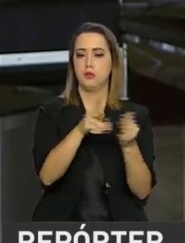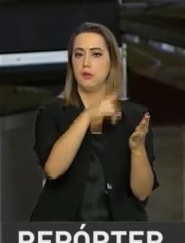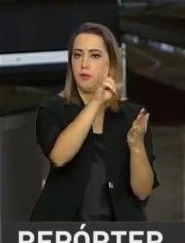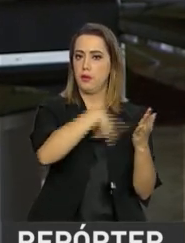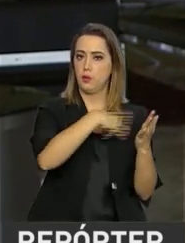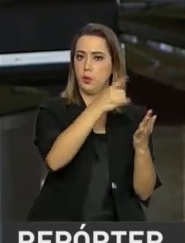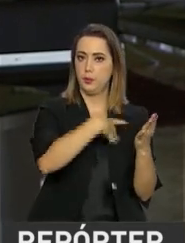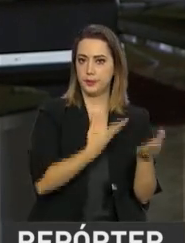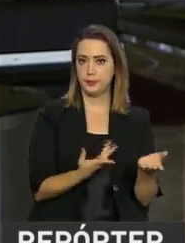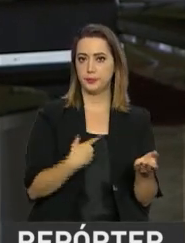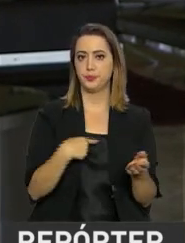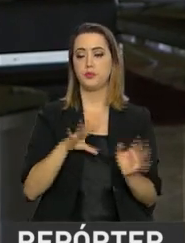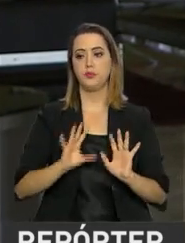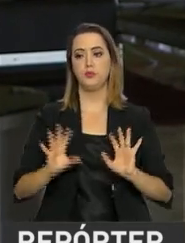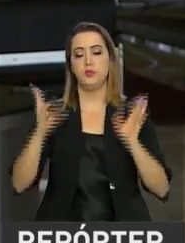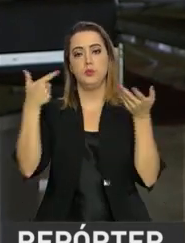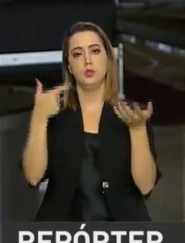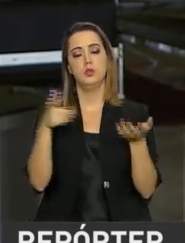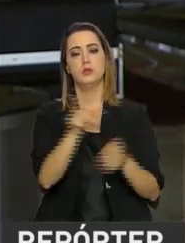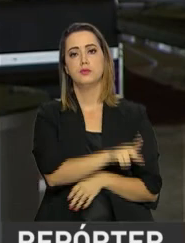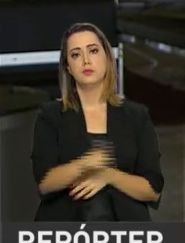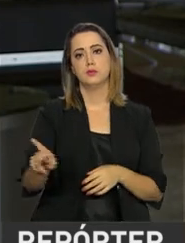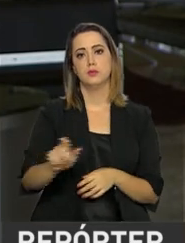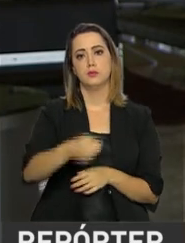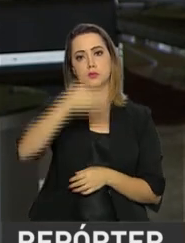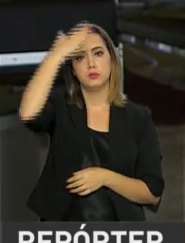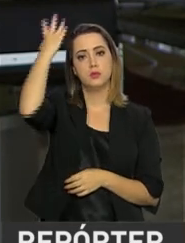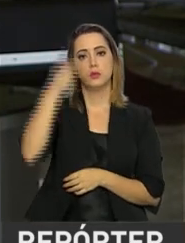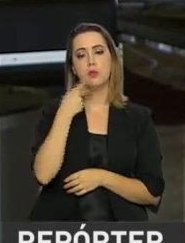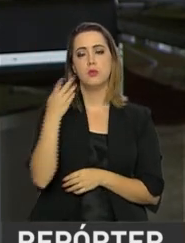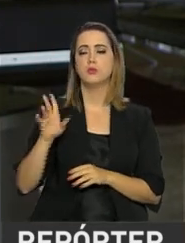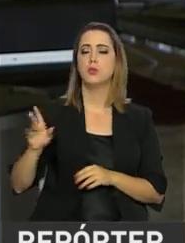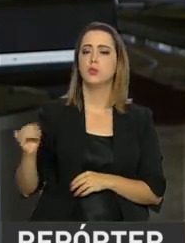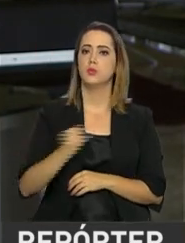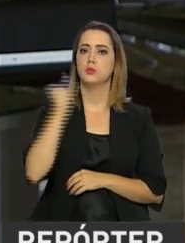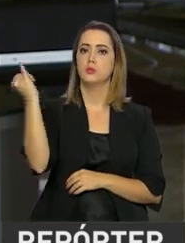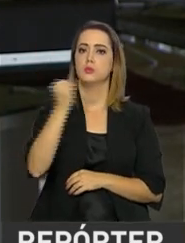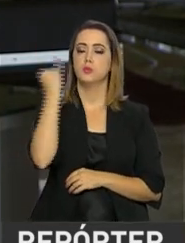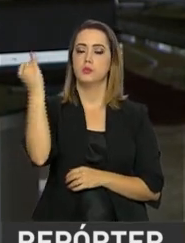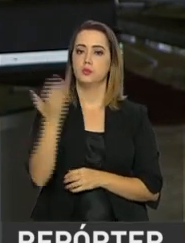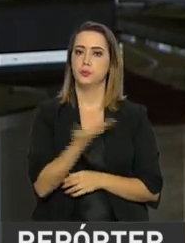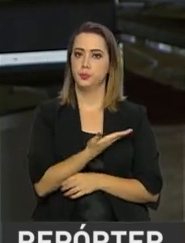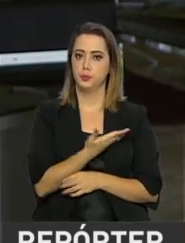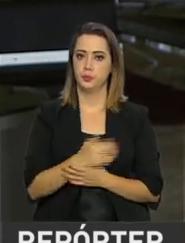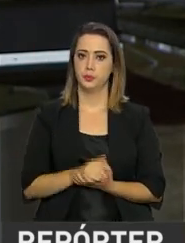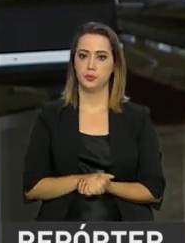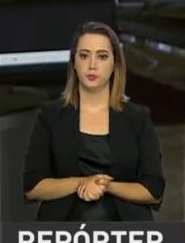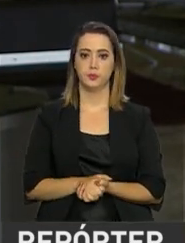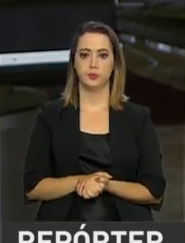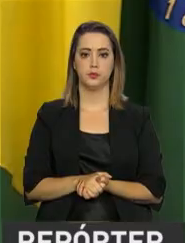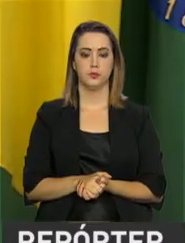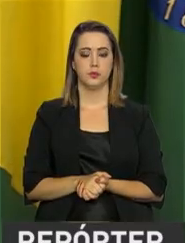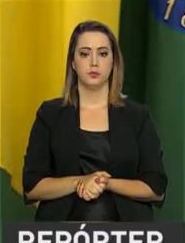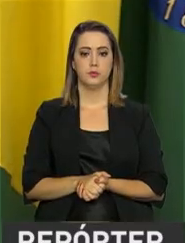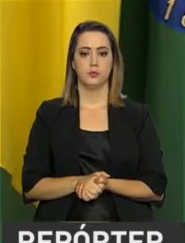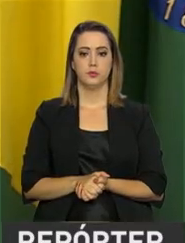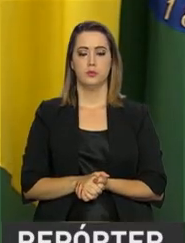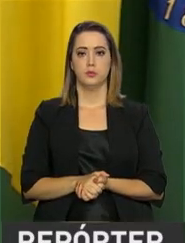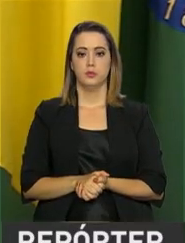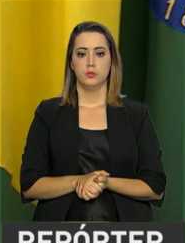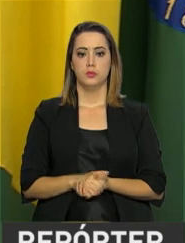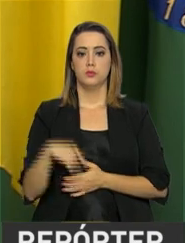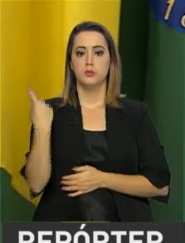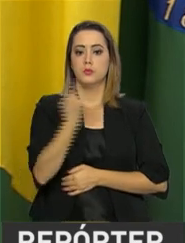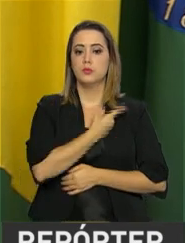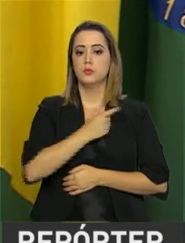michel temer destacou o potencial de geração de empregos da construção civil vamos ouvi lo nós temos